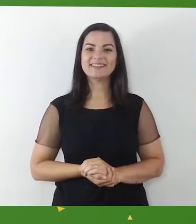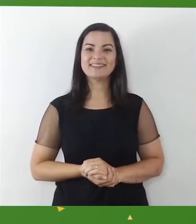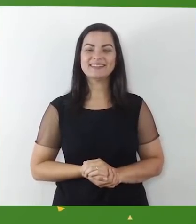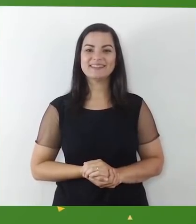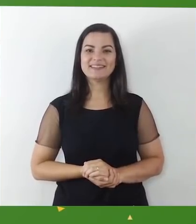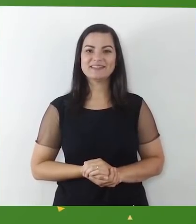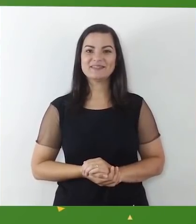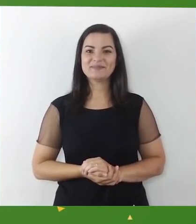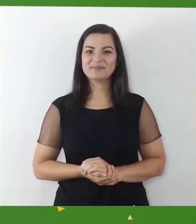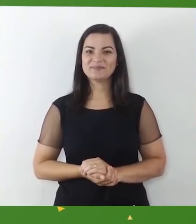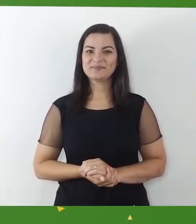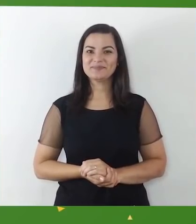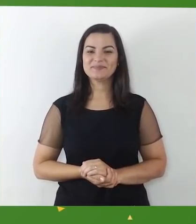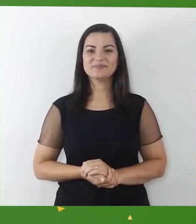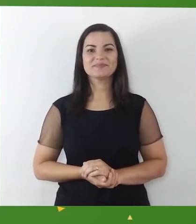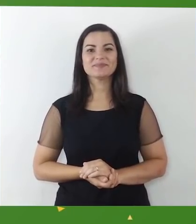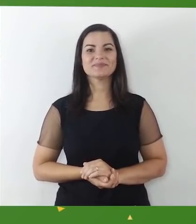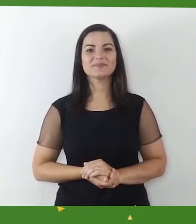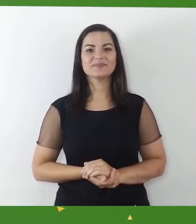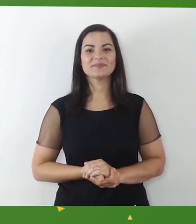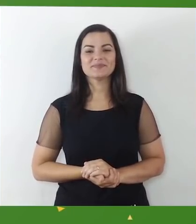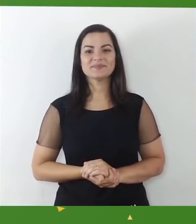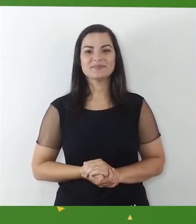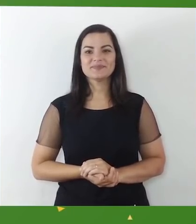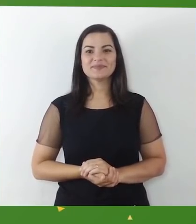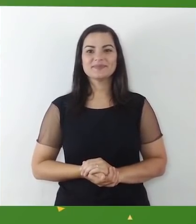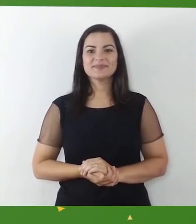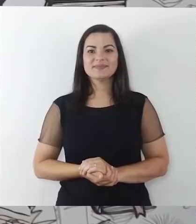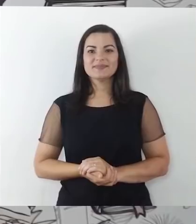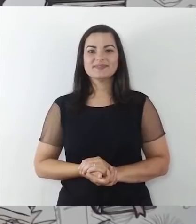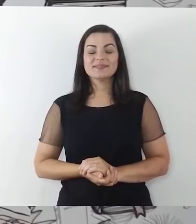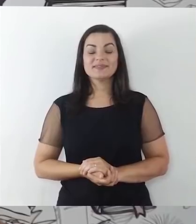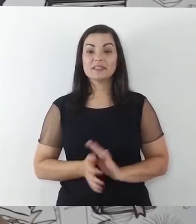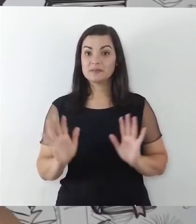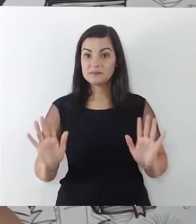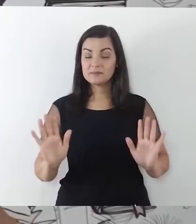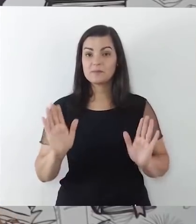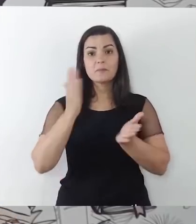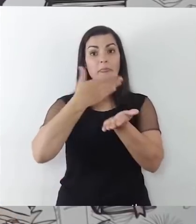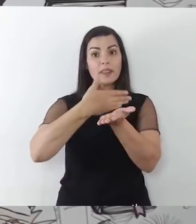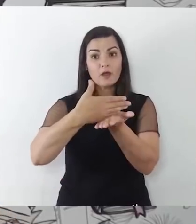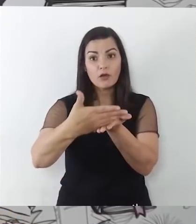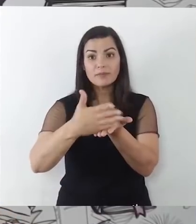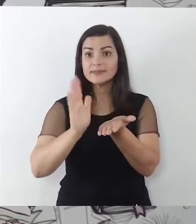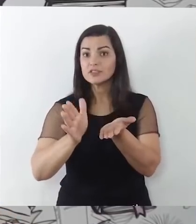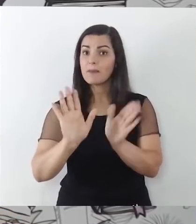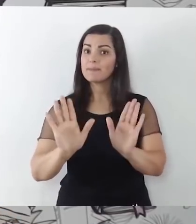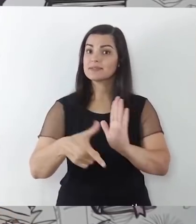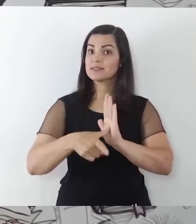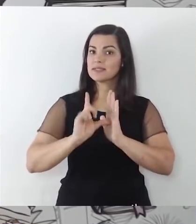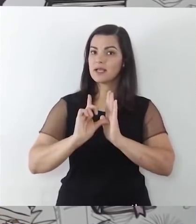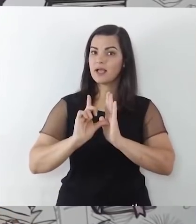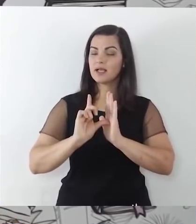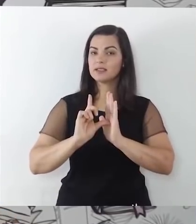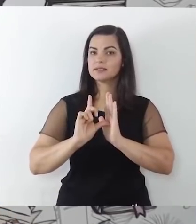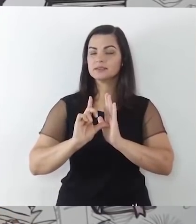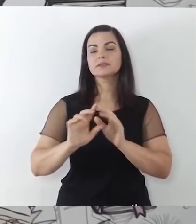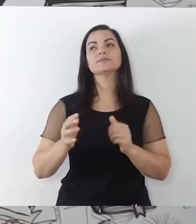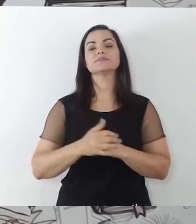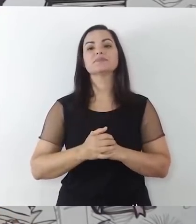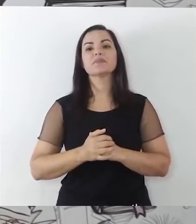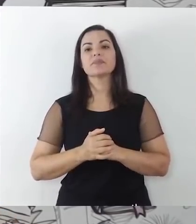na proposta Eu Faço História, o formulário ele vai ficar aberto continuamente. Então, você precisa